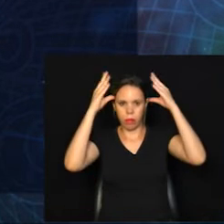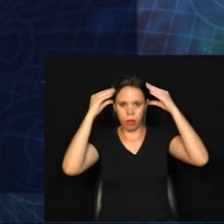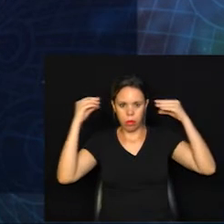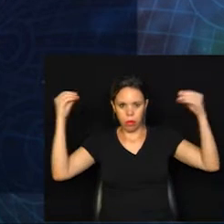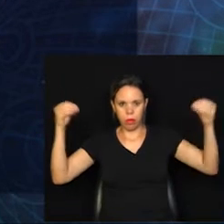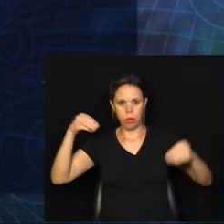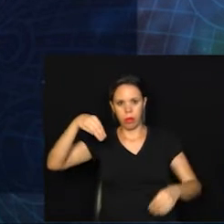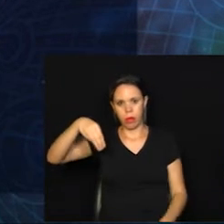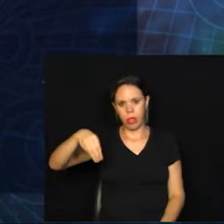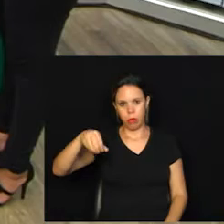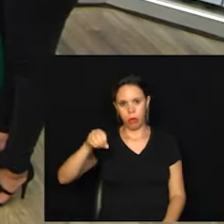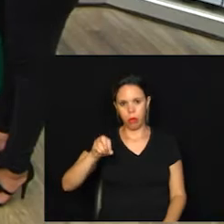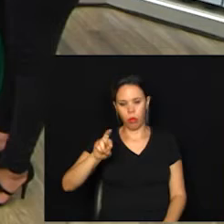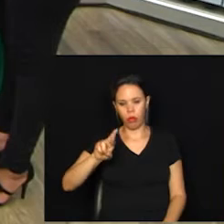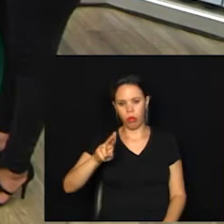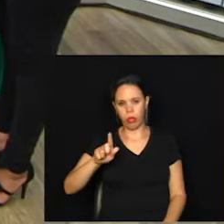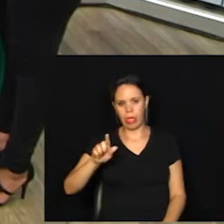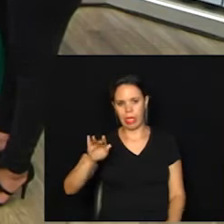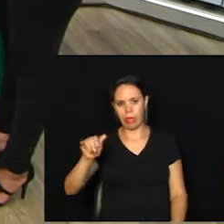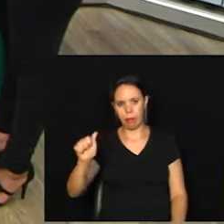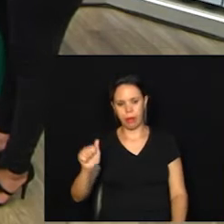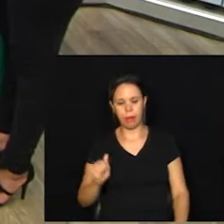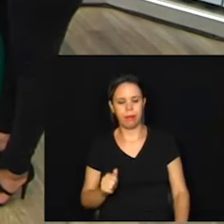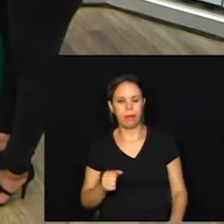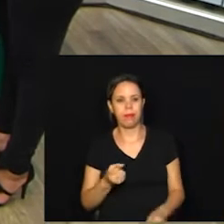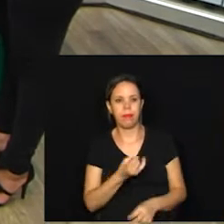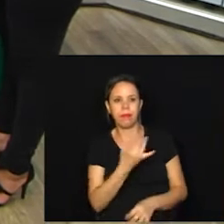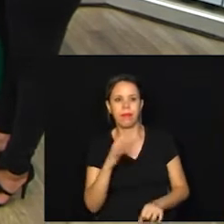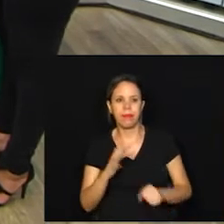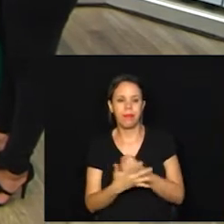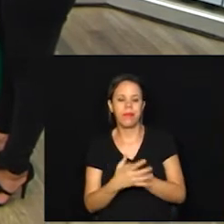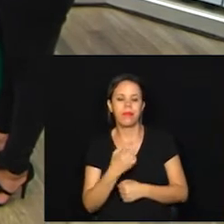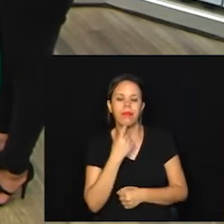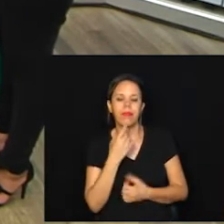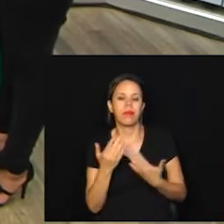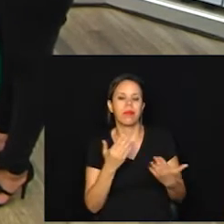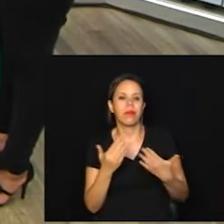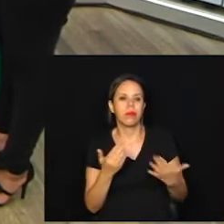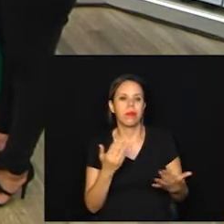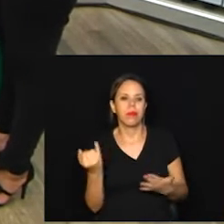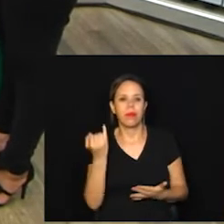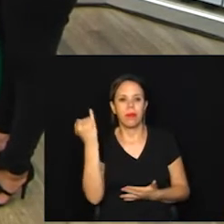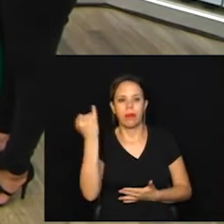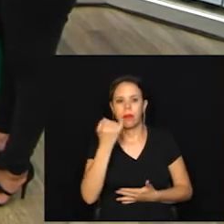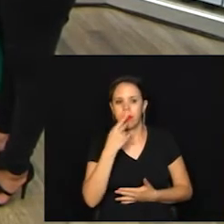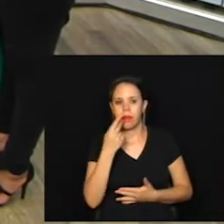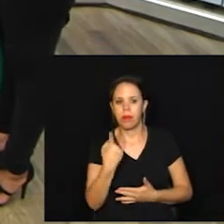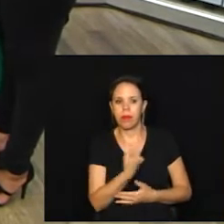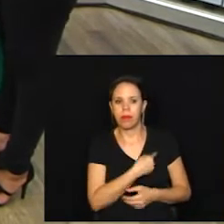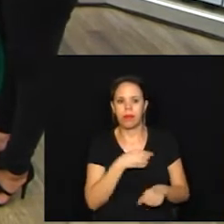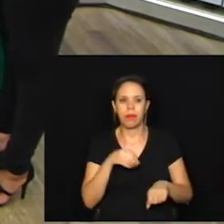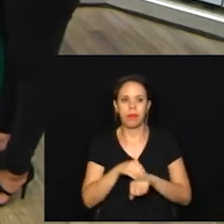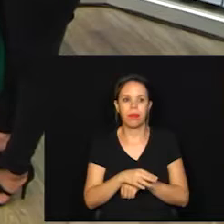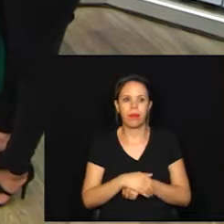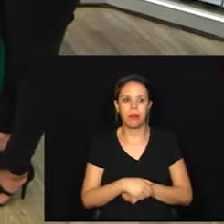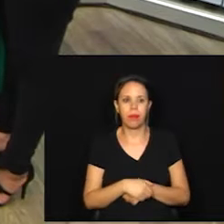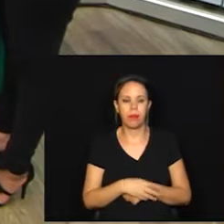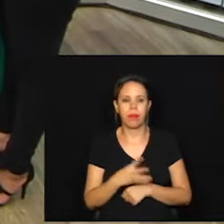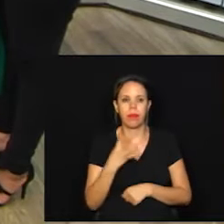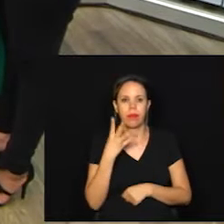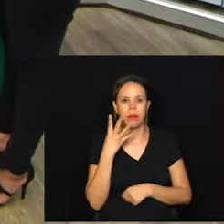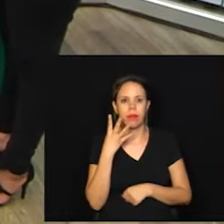e Morungaba. Em relação aos casos aqui na cidade de Campinas, é sempre importante, né, nós passarmos